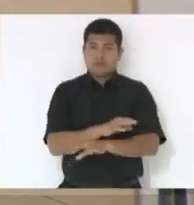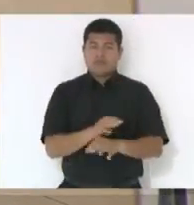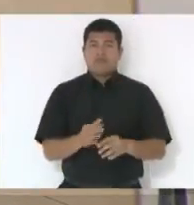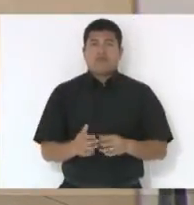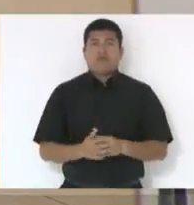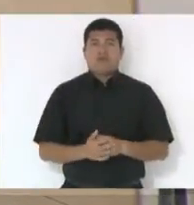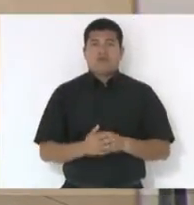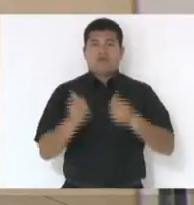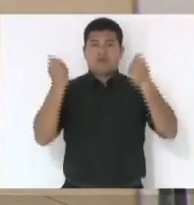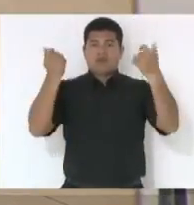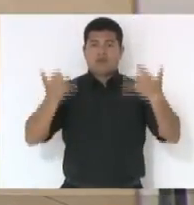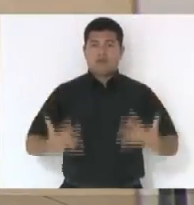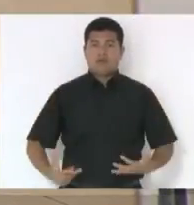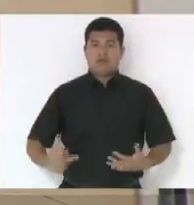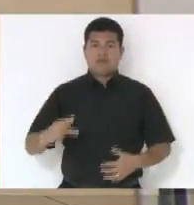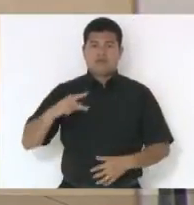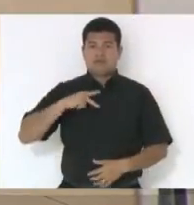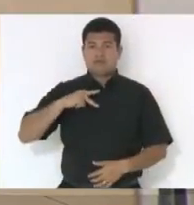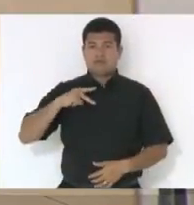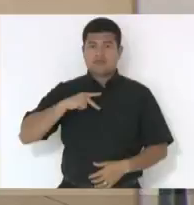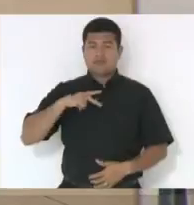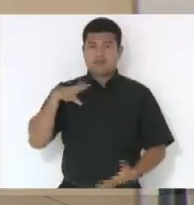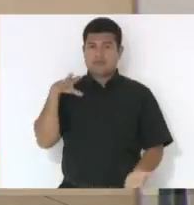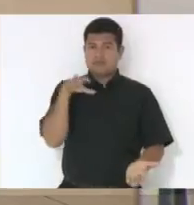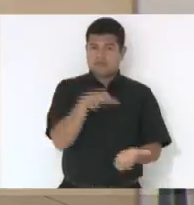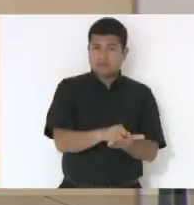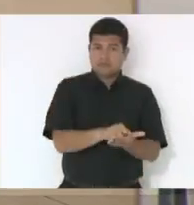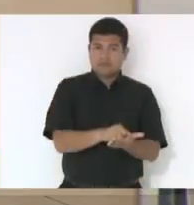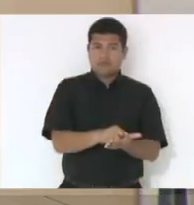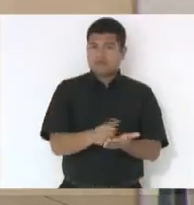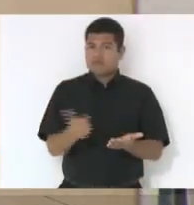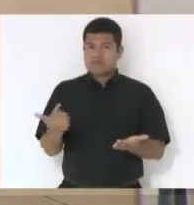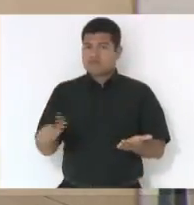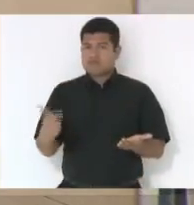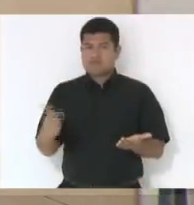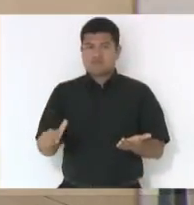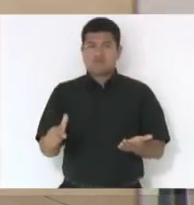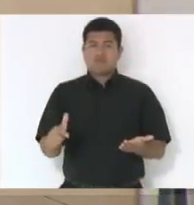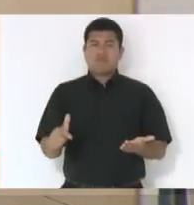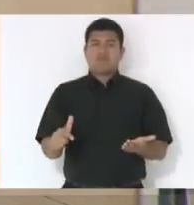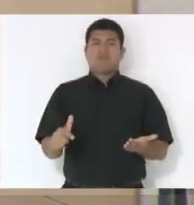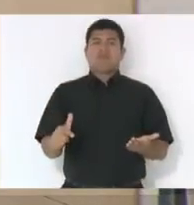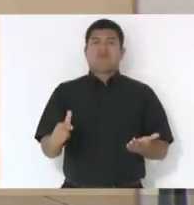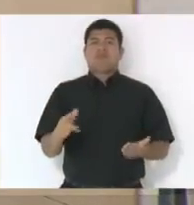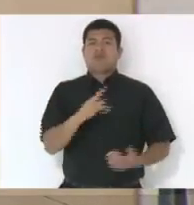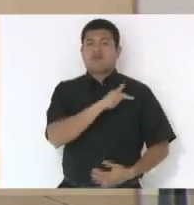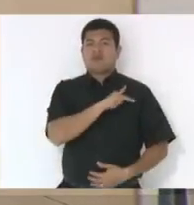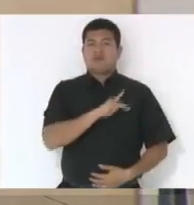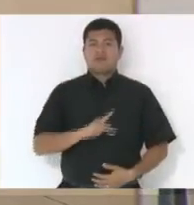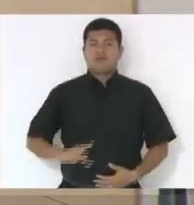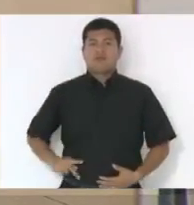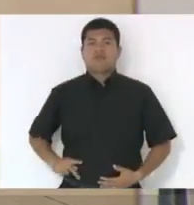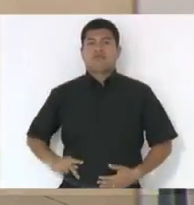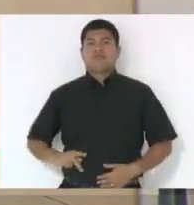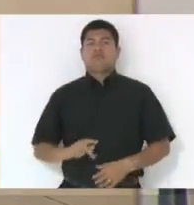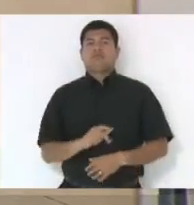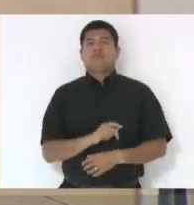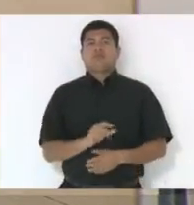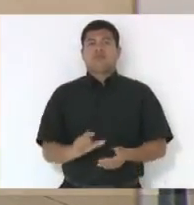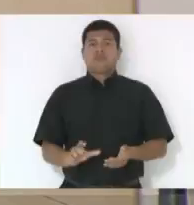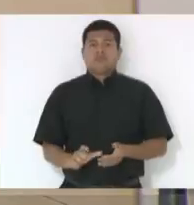Explicação pessoais. Não havendo mais nenhum deputado inscrito, esta presidência.